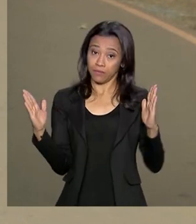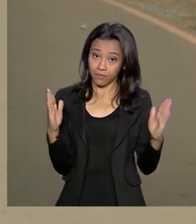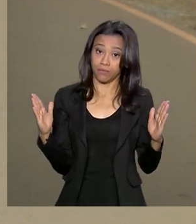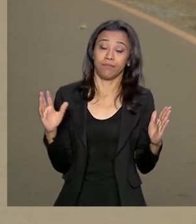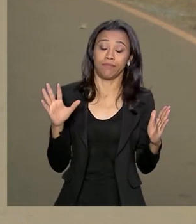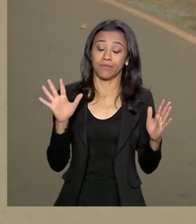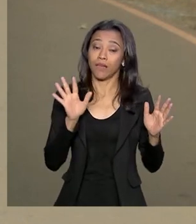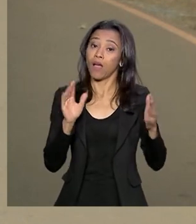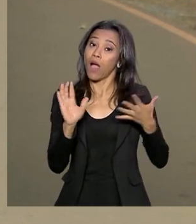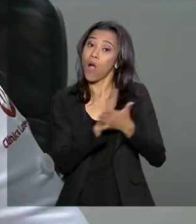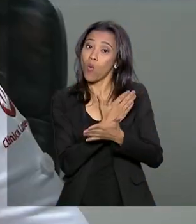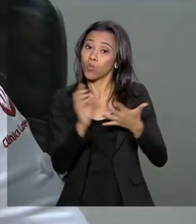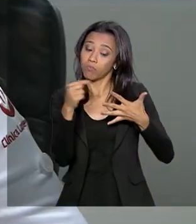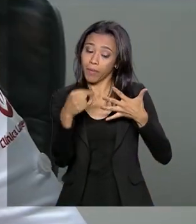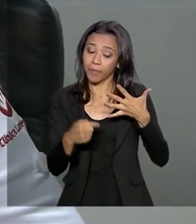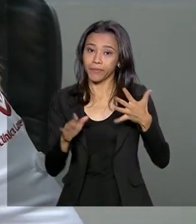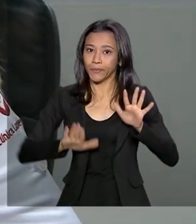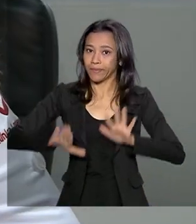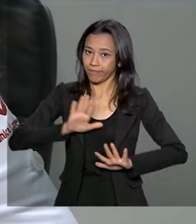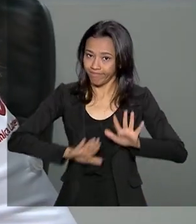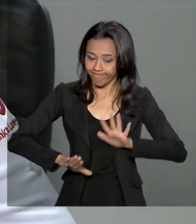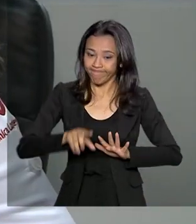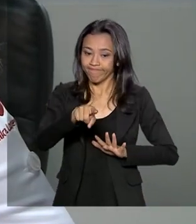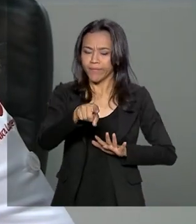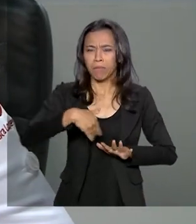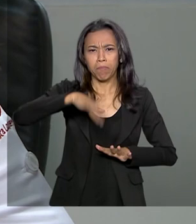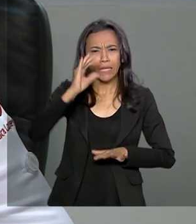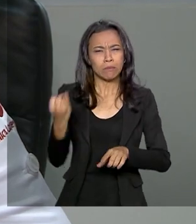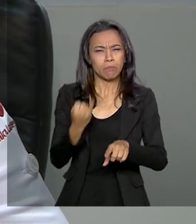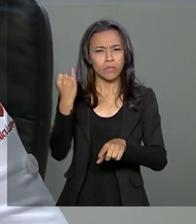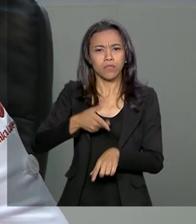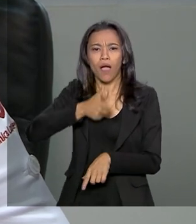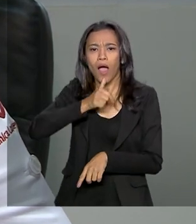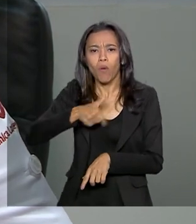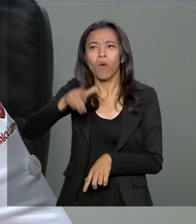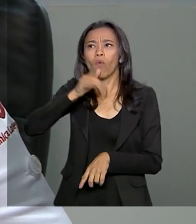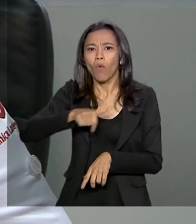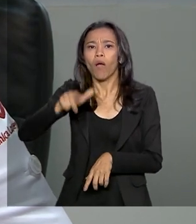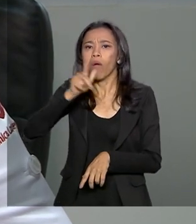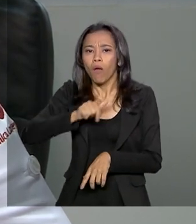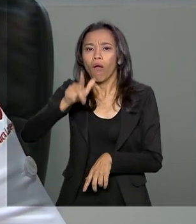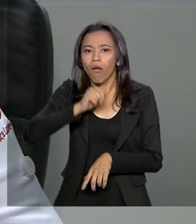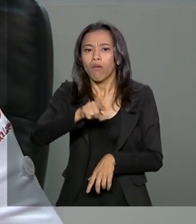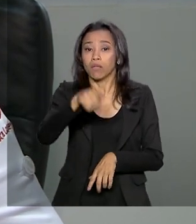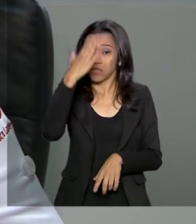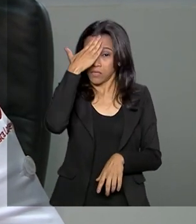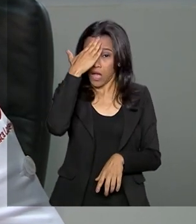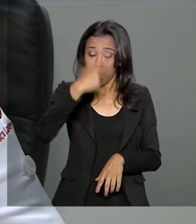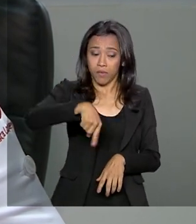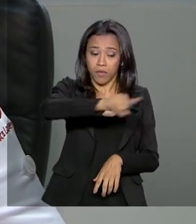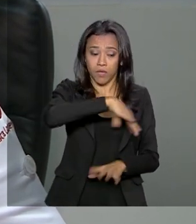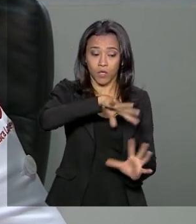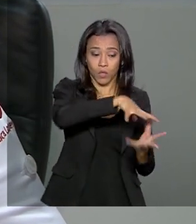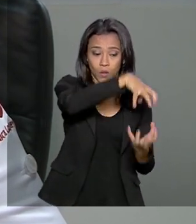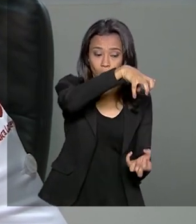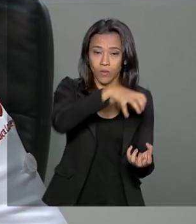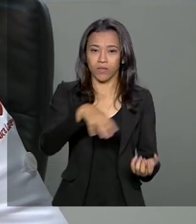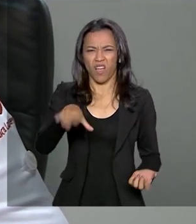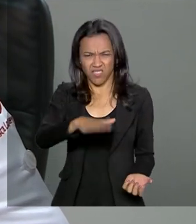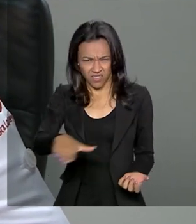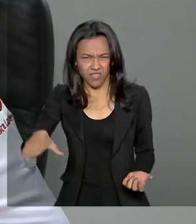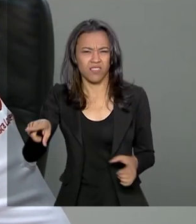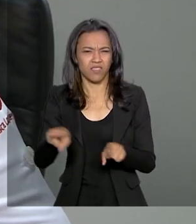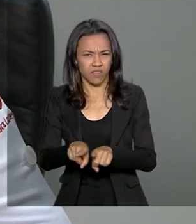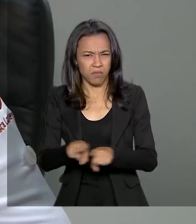tomar alguns cuidados. A hidratação é o mais importante. A gente sabe que a população idosa, as crianças são as mais